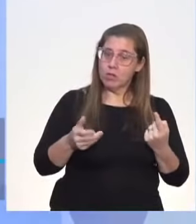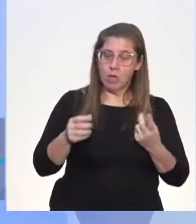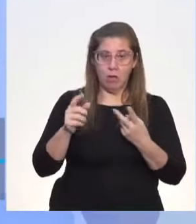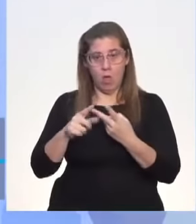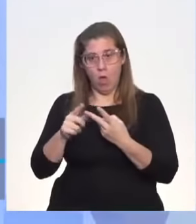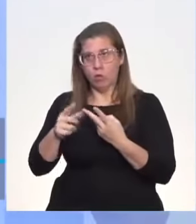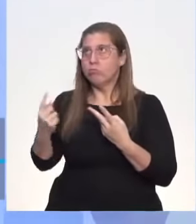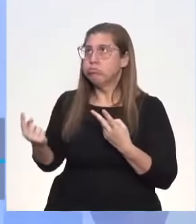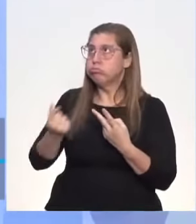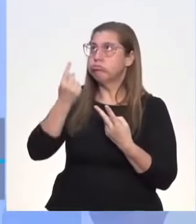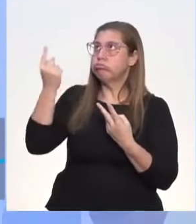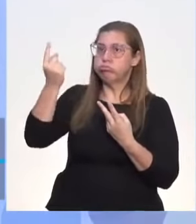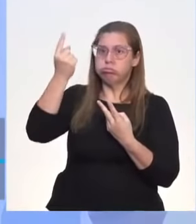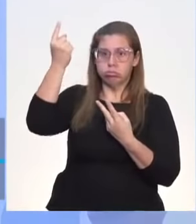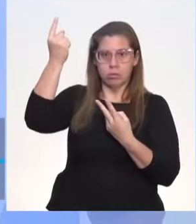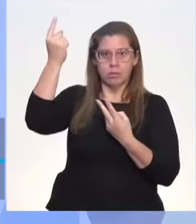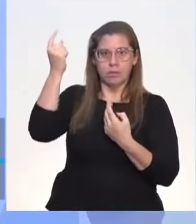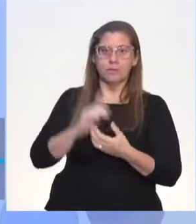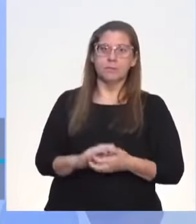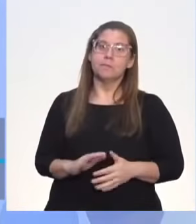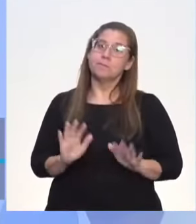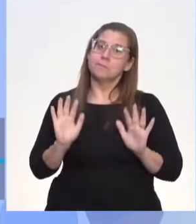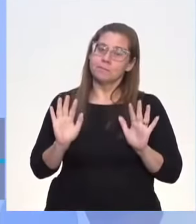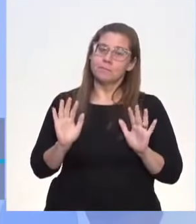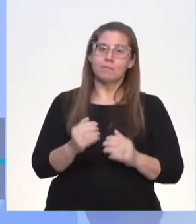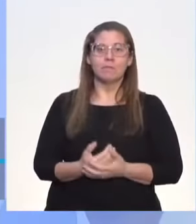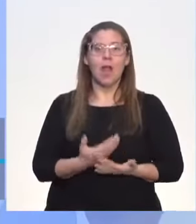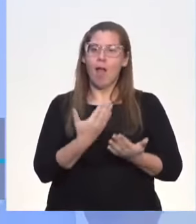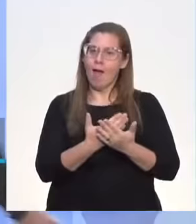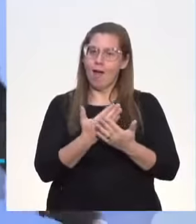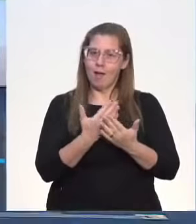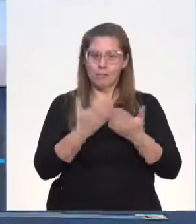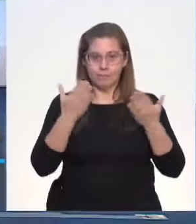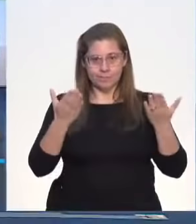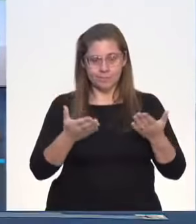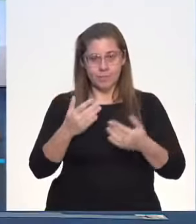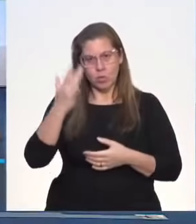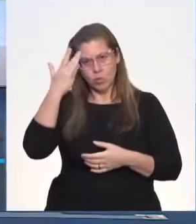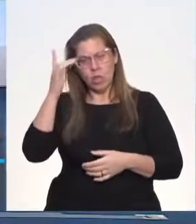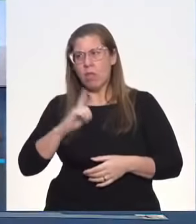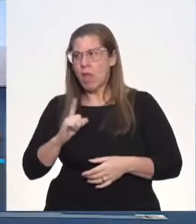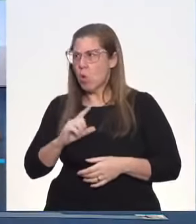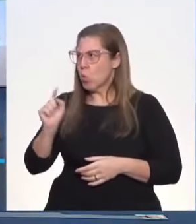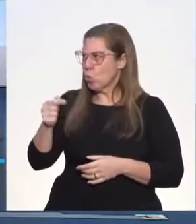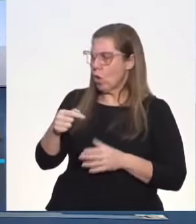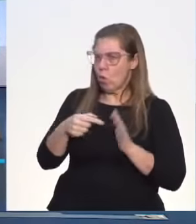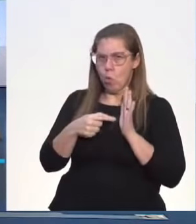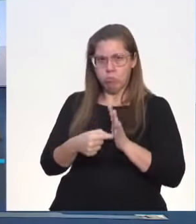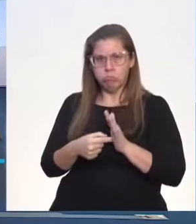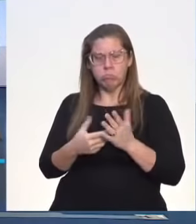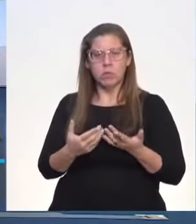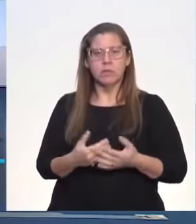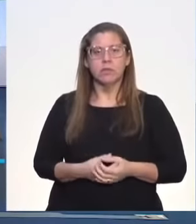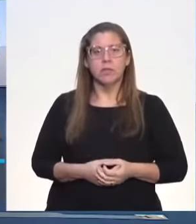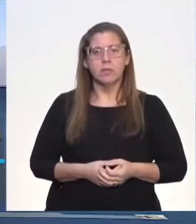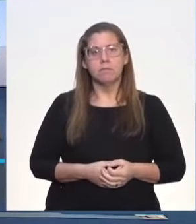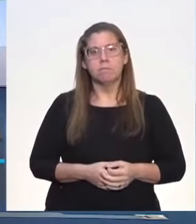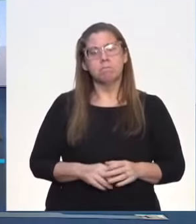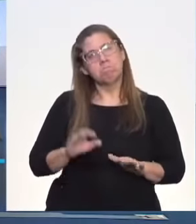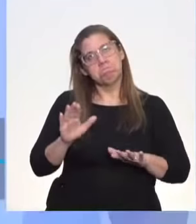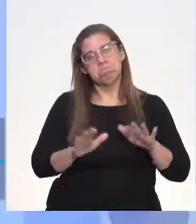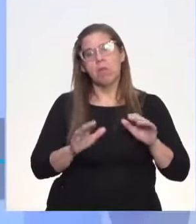tá ligada altura e a gravidade é isso a aula de hoje foi isso não sei se tem mais alguma poderia falar